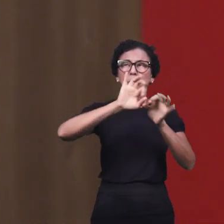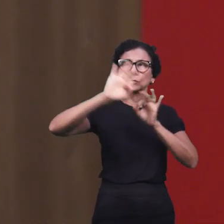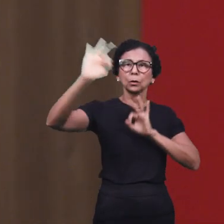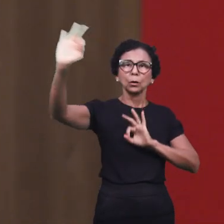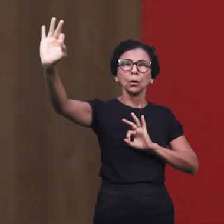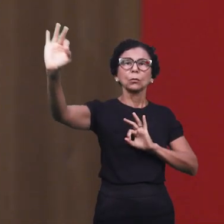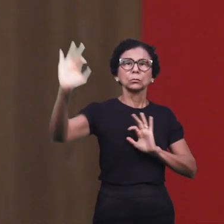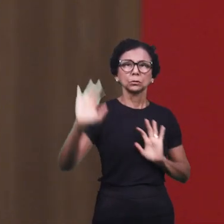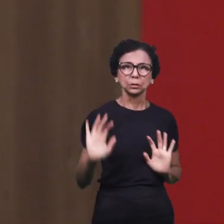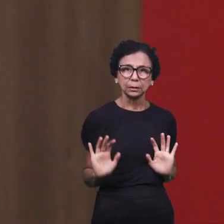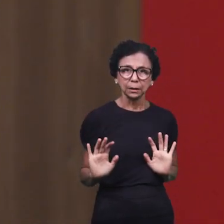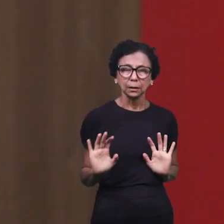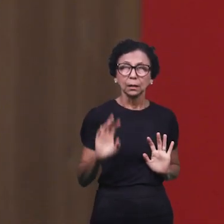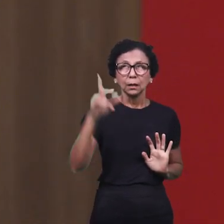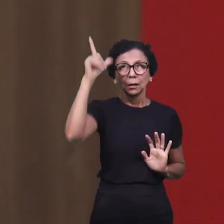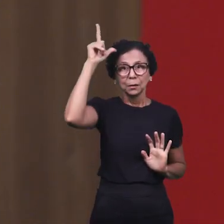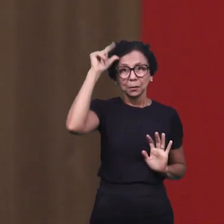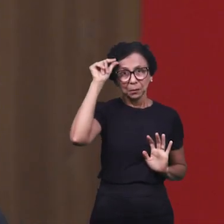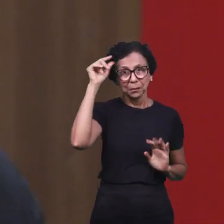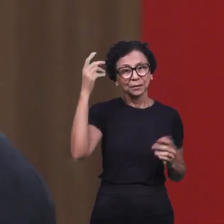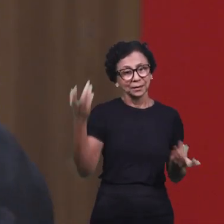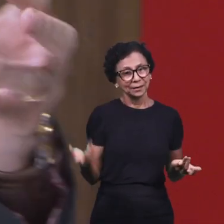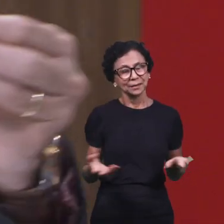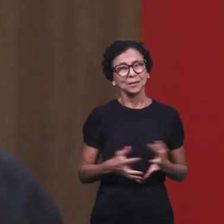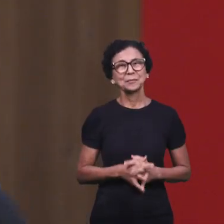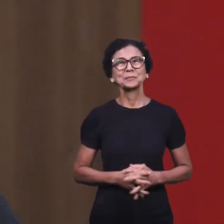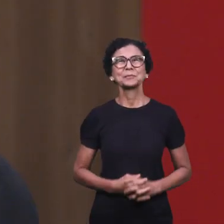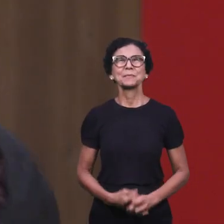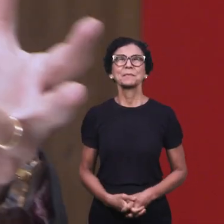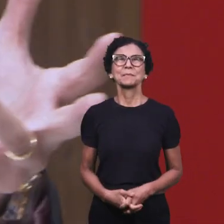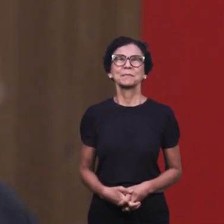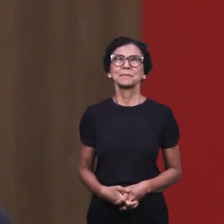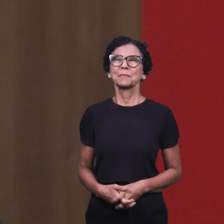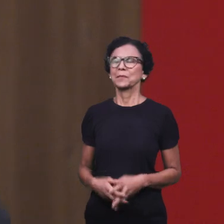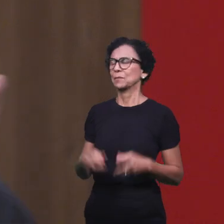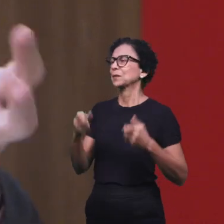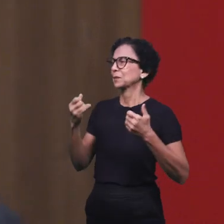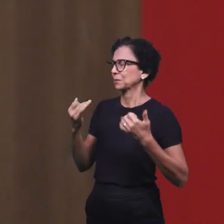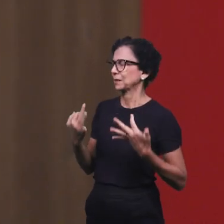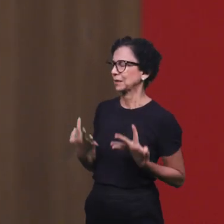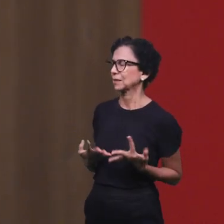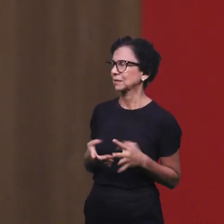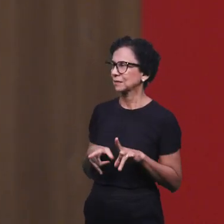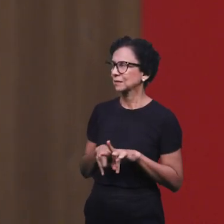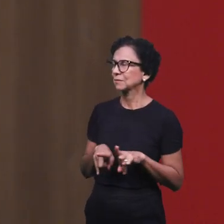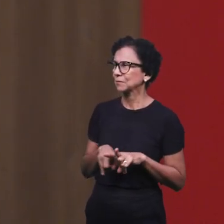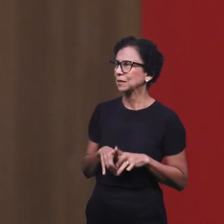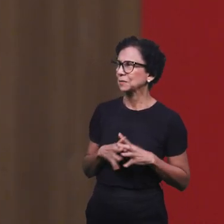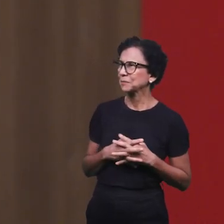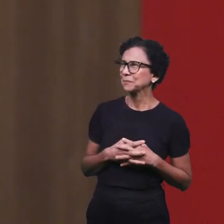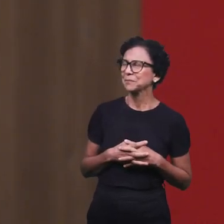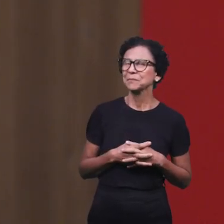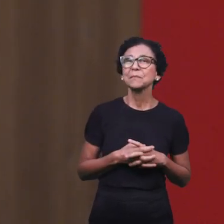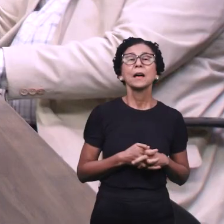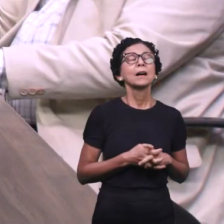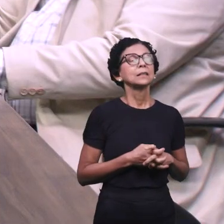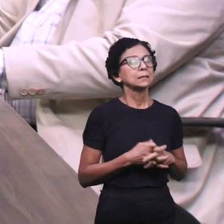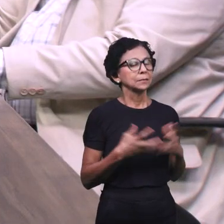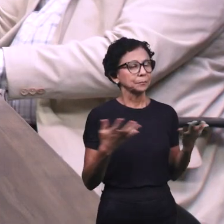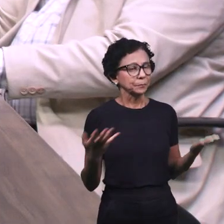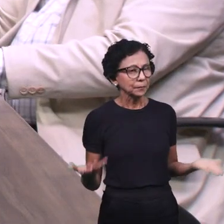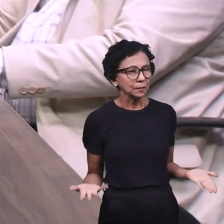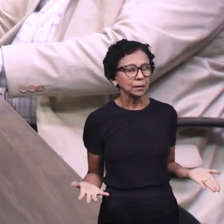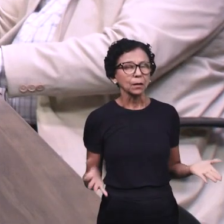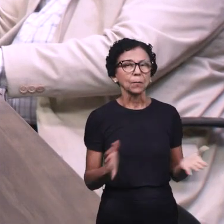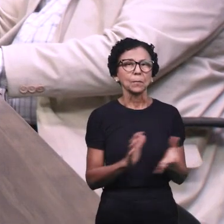planeta, ainda bem. Ainda bem. Né? Então, gostaria que o senhor falasse um pouquinho também a respeito, né, de tudo isso. Então, o pastor